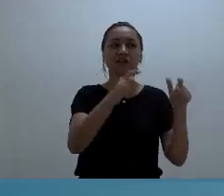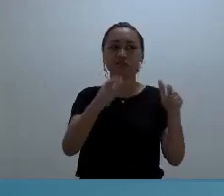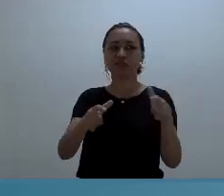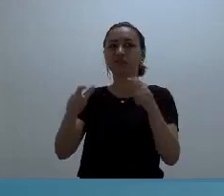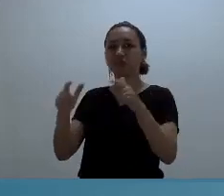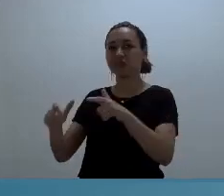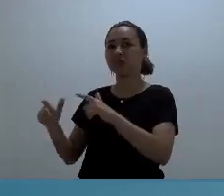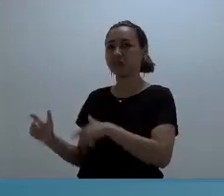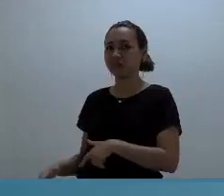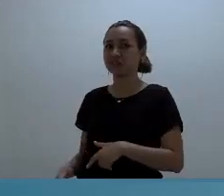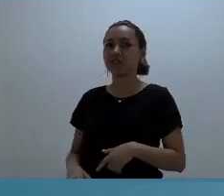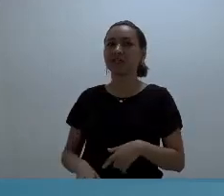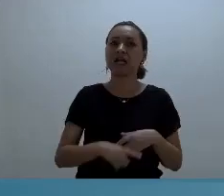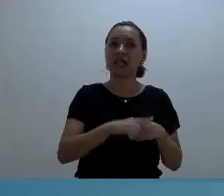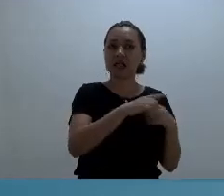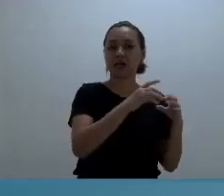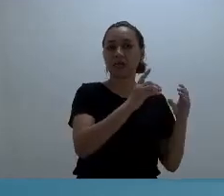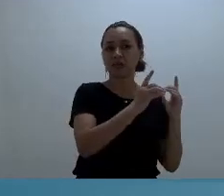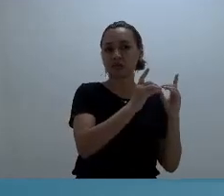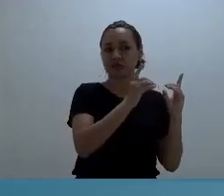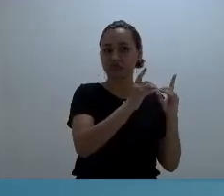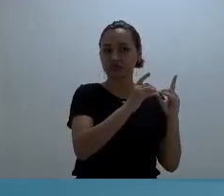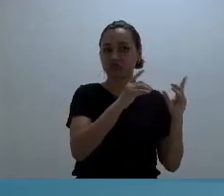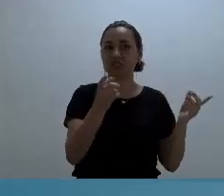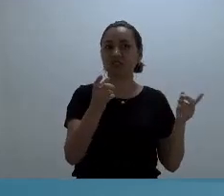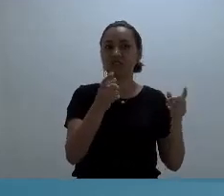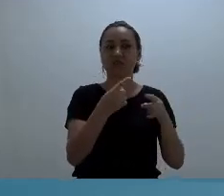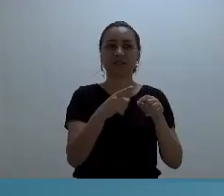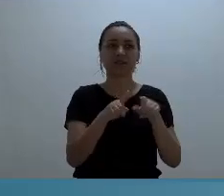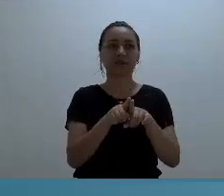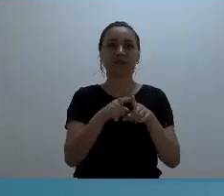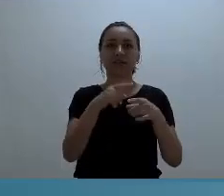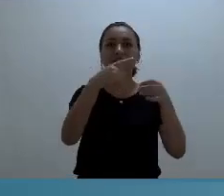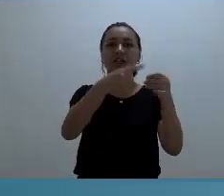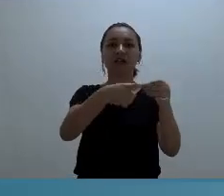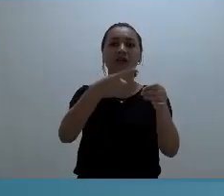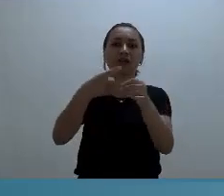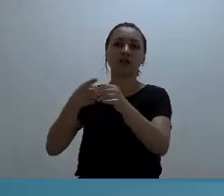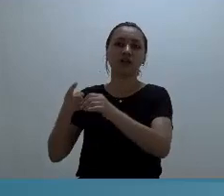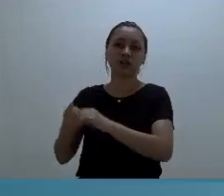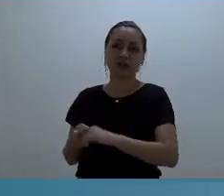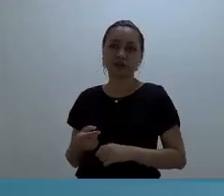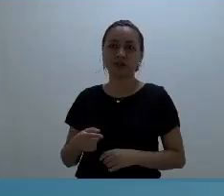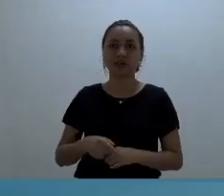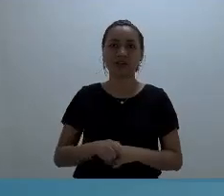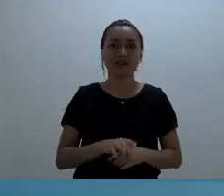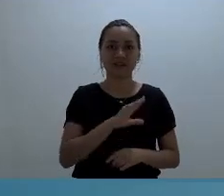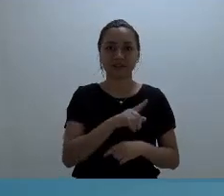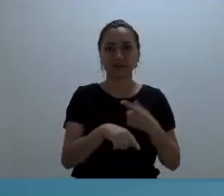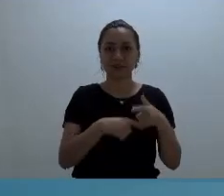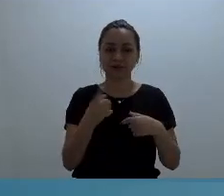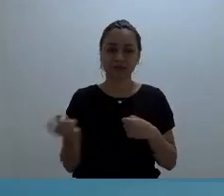no tribunal já decidi isso aqui. E obrigado ao carinho, né?